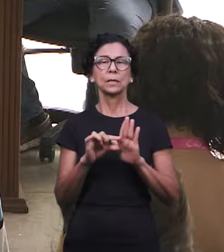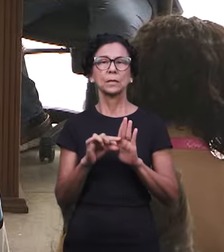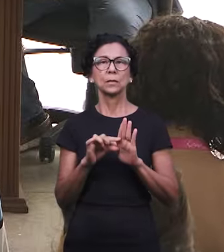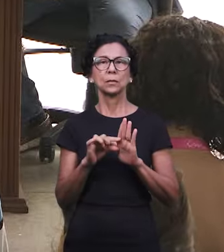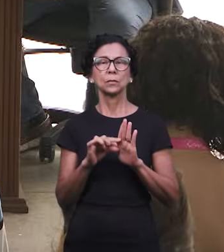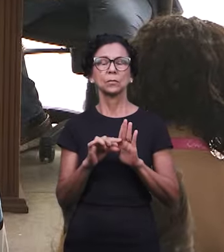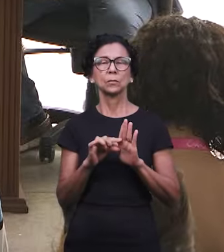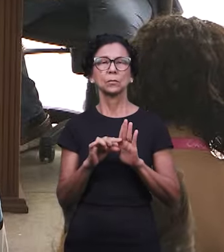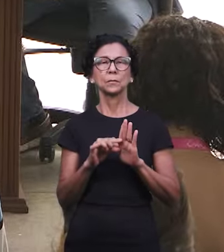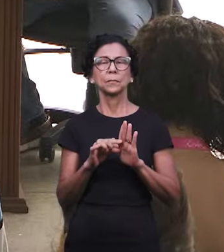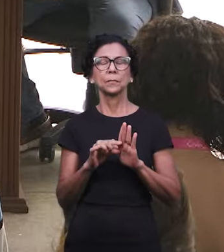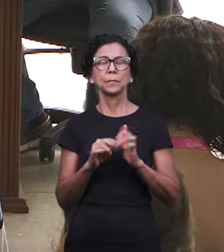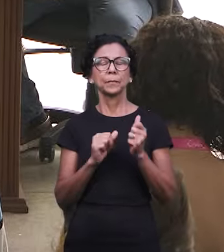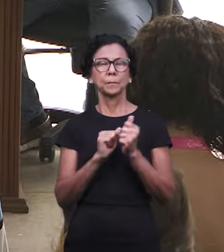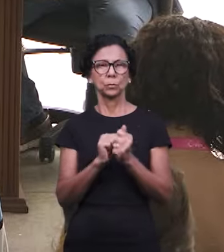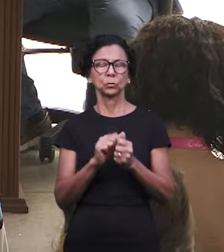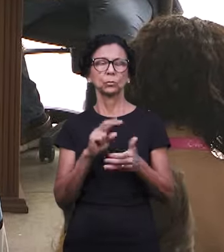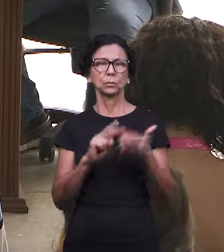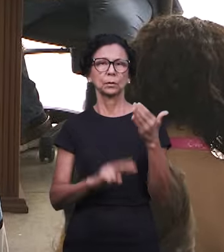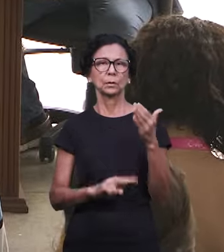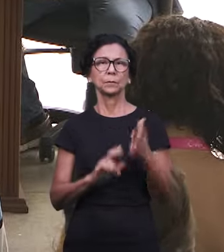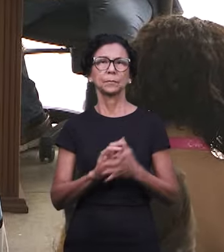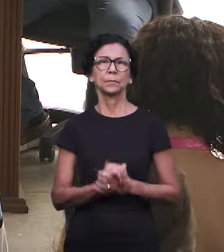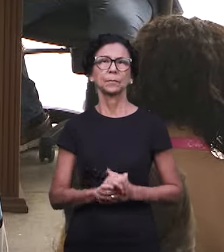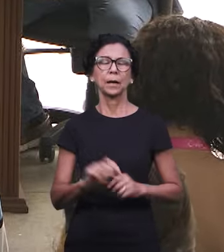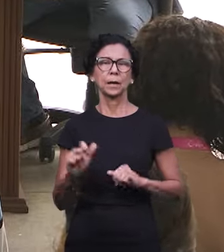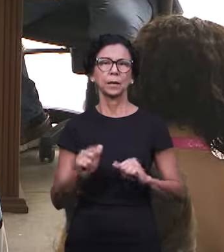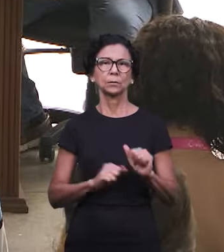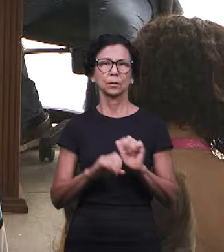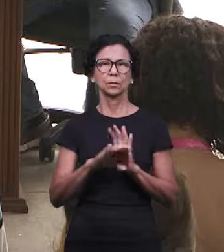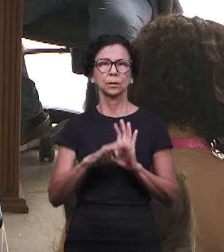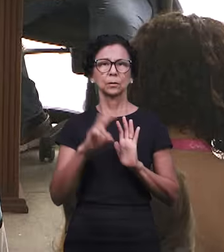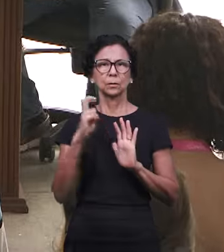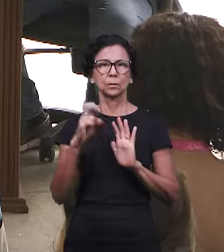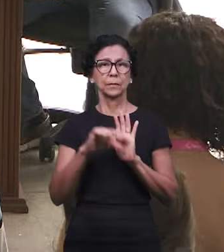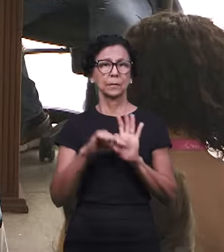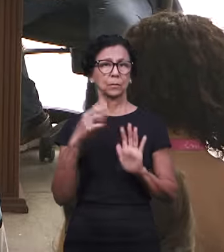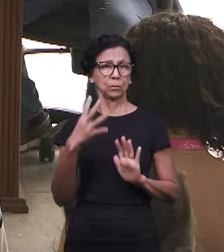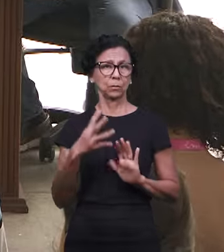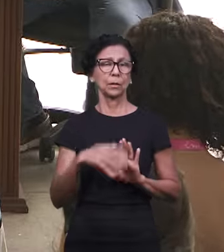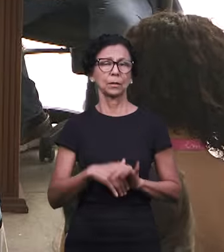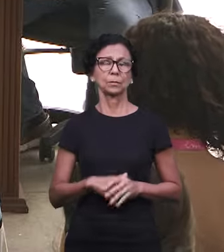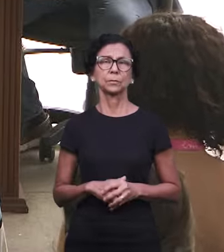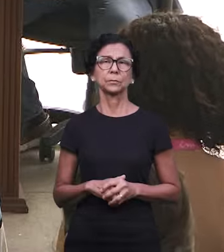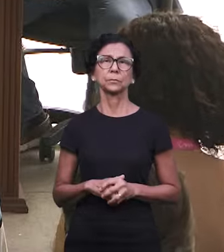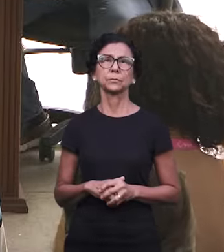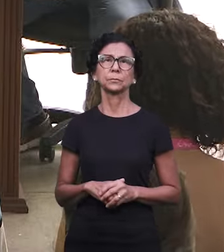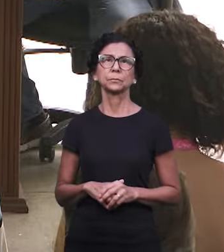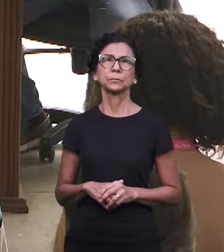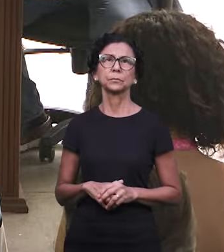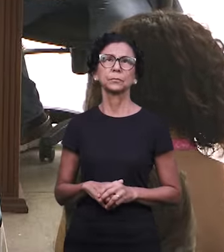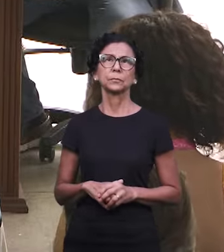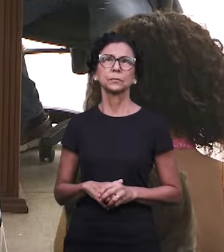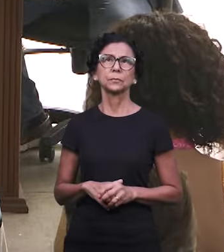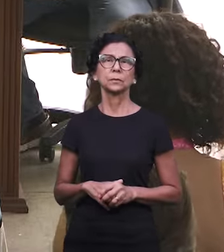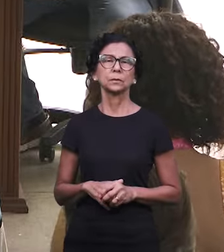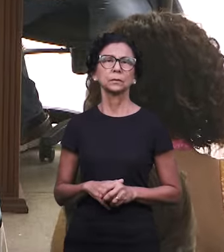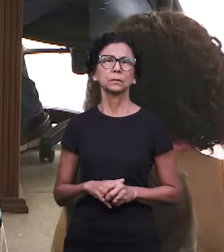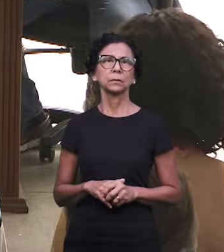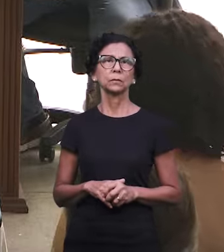questão da lei. Vamos juntos aqui ler esse versículo, Gálatas 5:4, diz assim, lembra, vamos ver se o irmão projeta, Gálatas